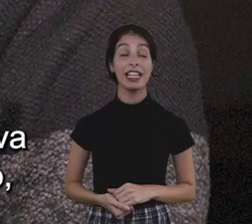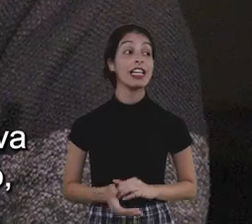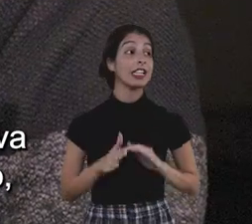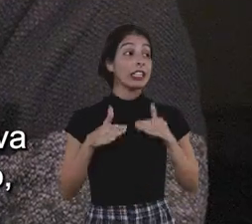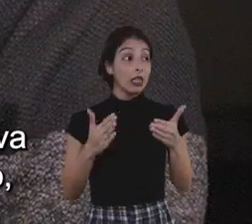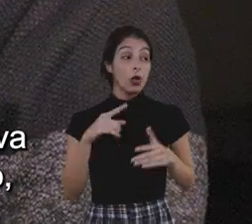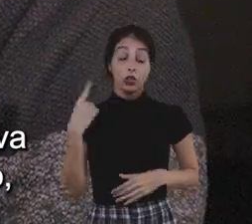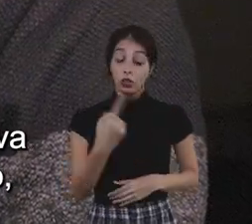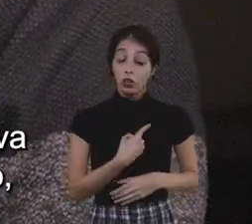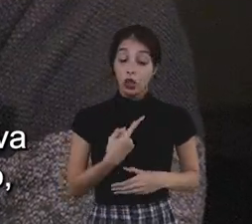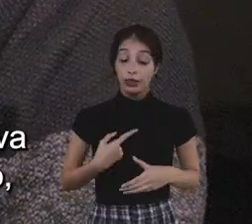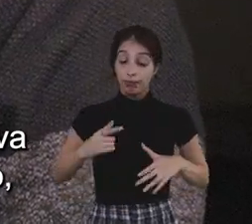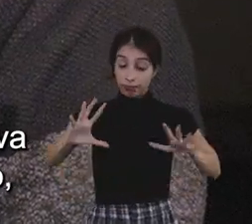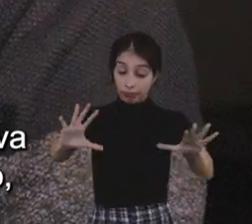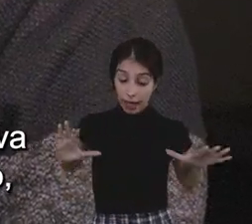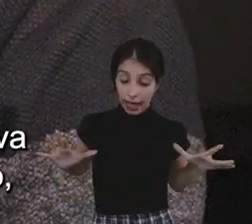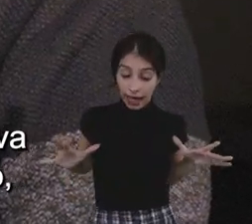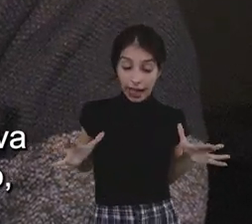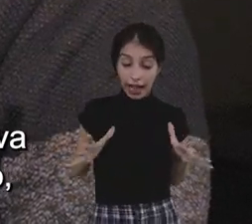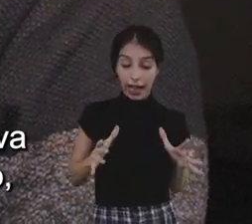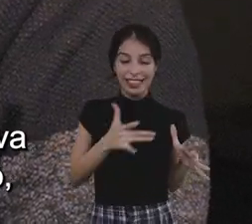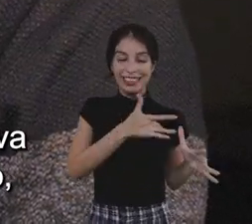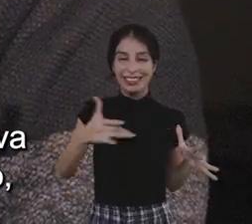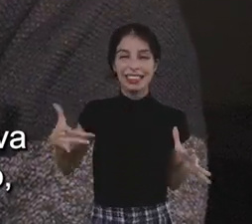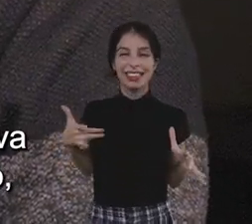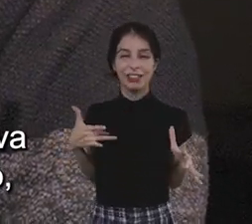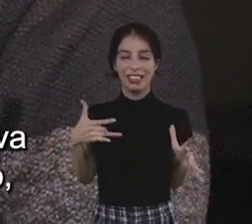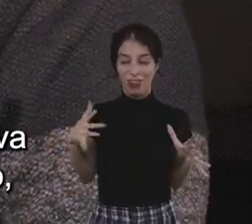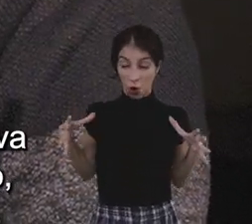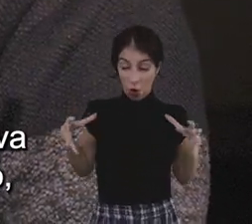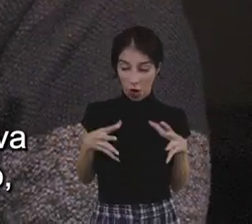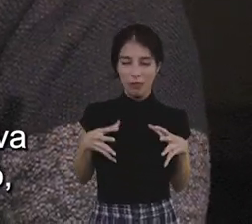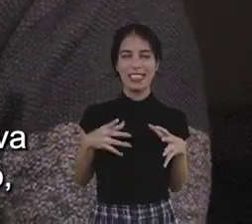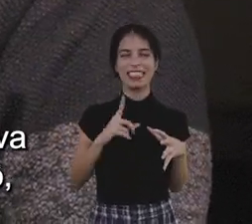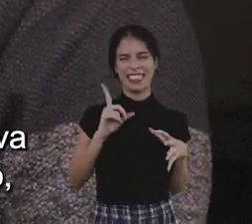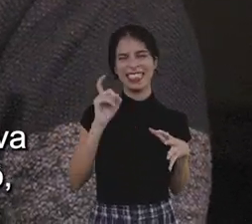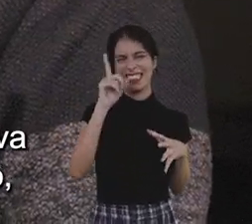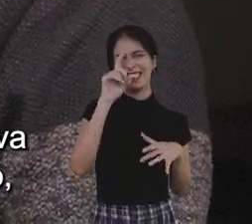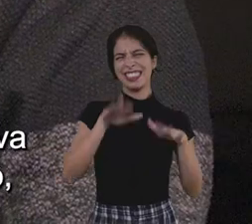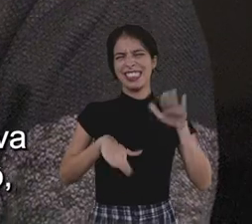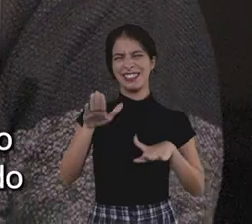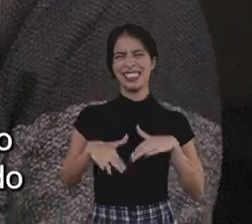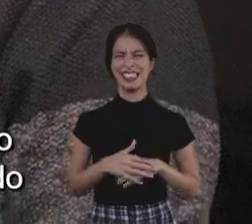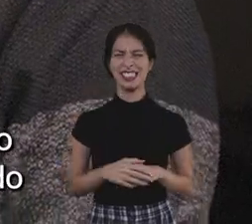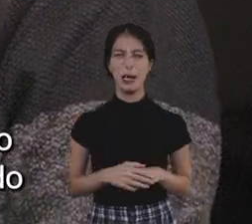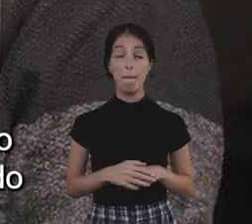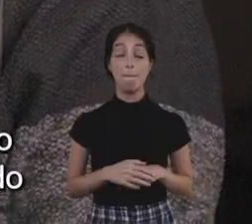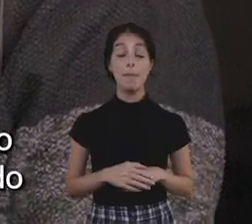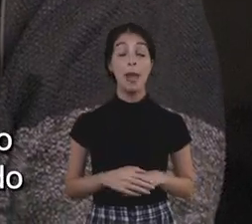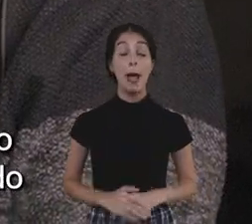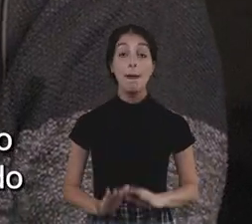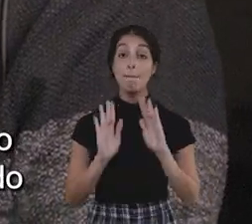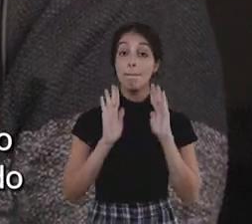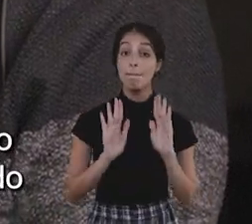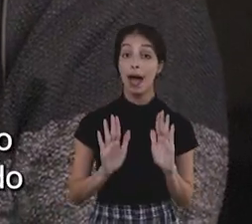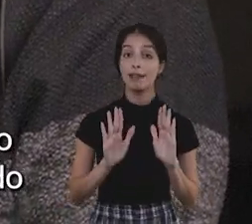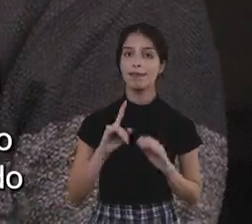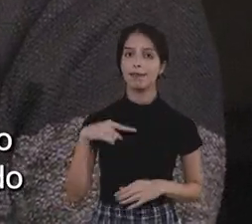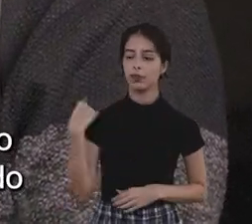ambiência coletiva saudável na vida às vezes é muito difícil né Então quando a gente